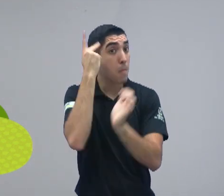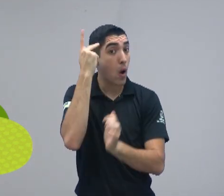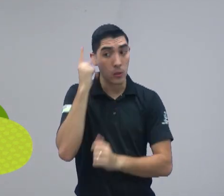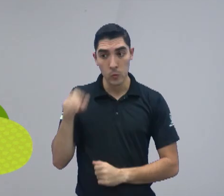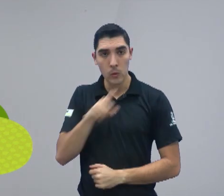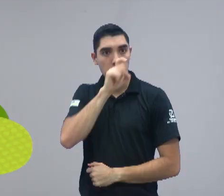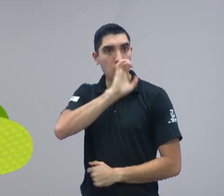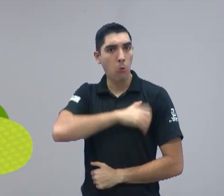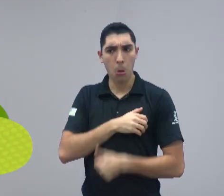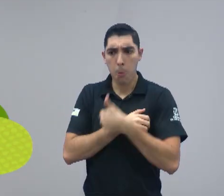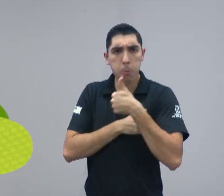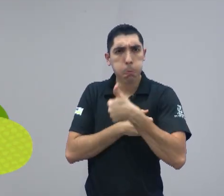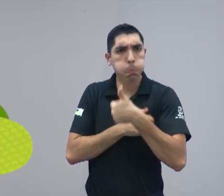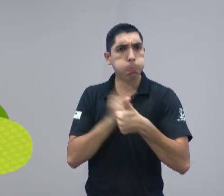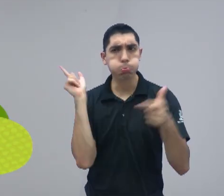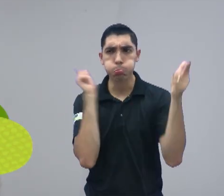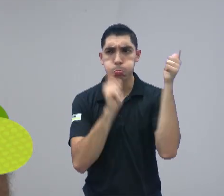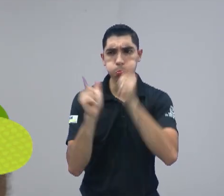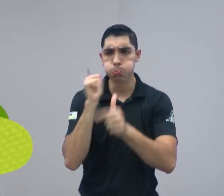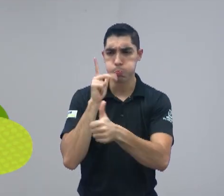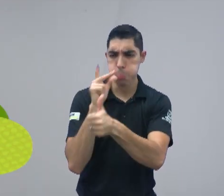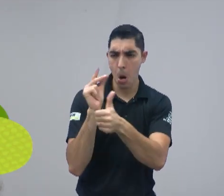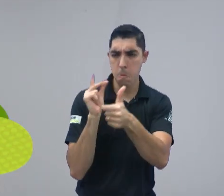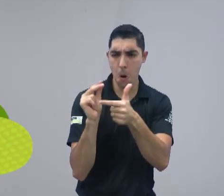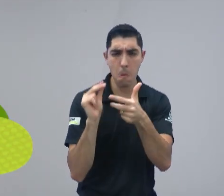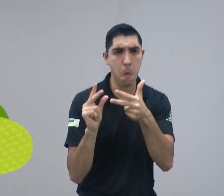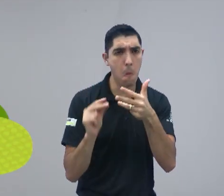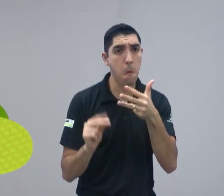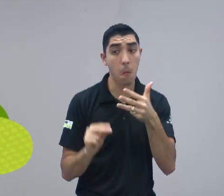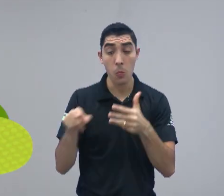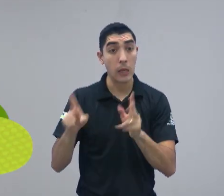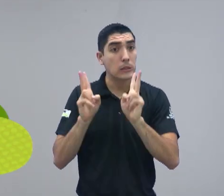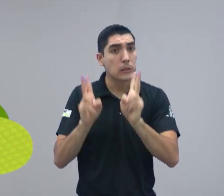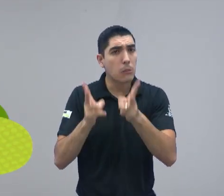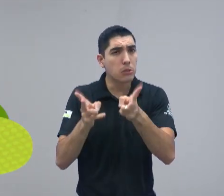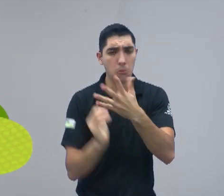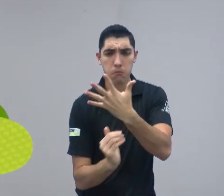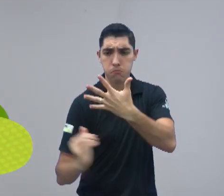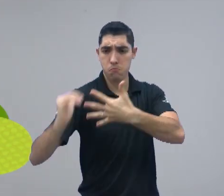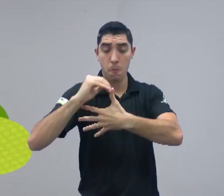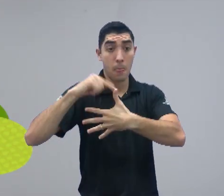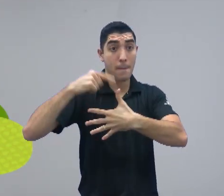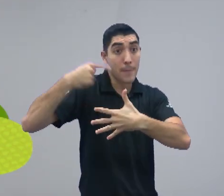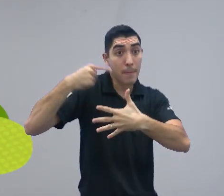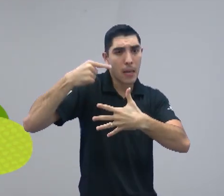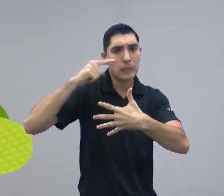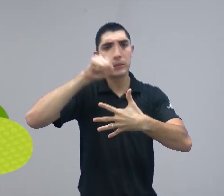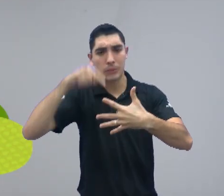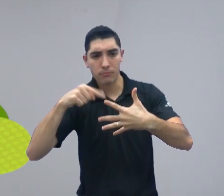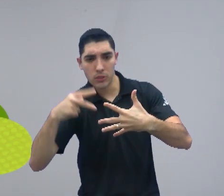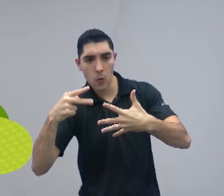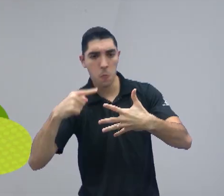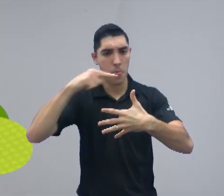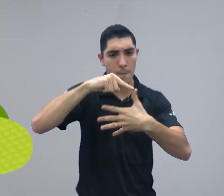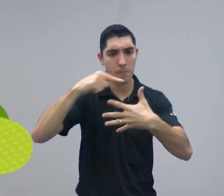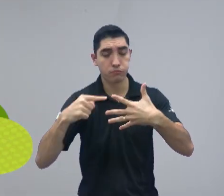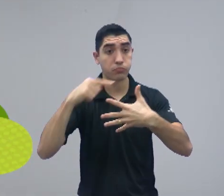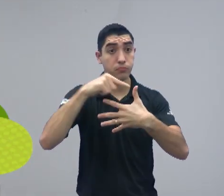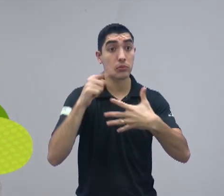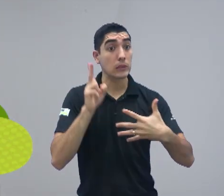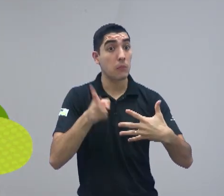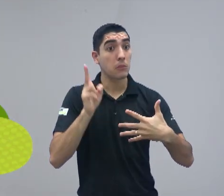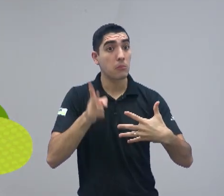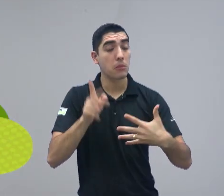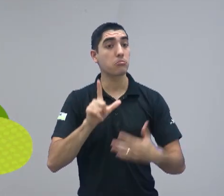uma expectativa muito grande, com a equipe liderando, né, do começo ao fim, até mesmo buscando a liderança da